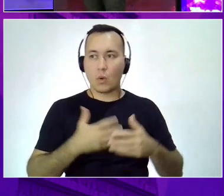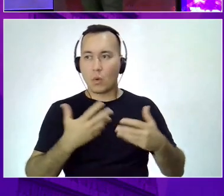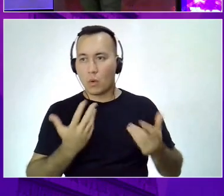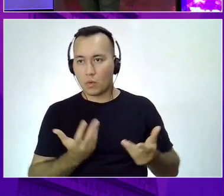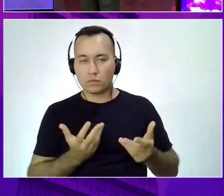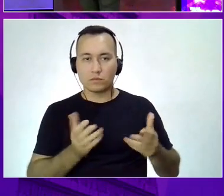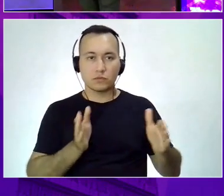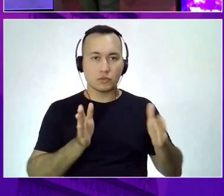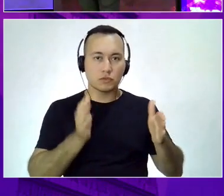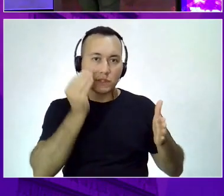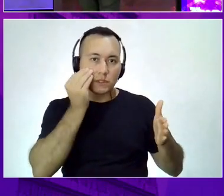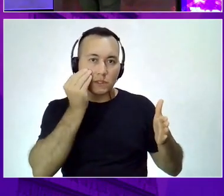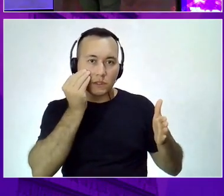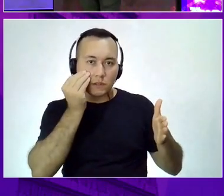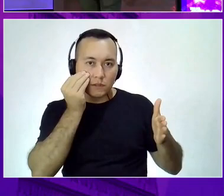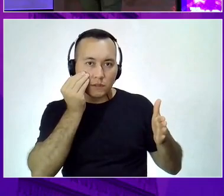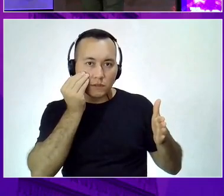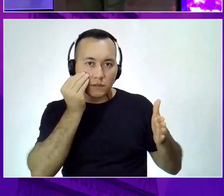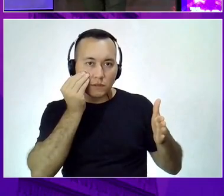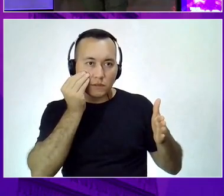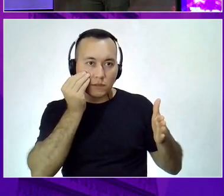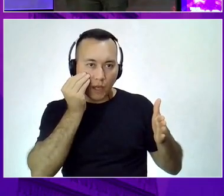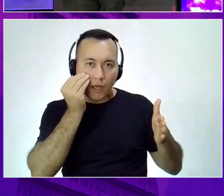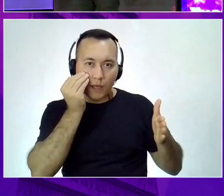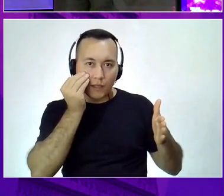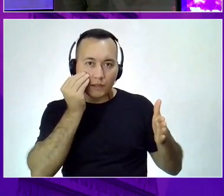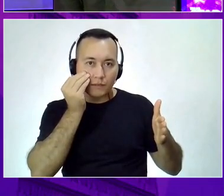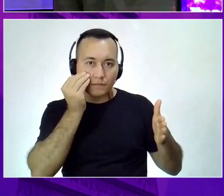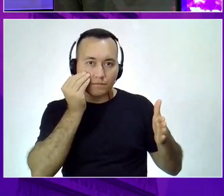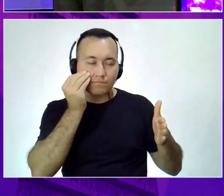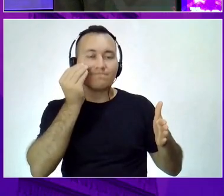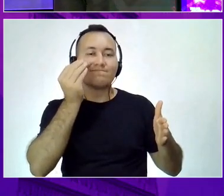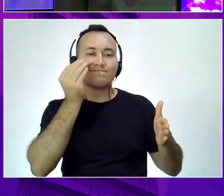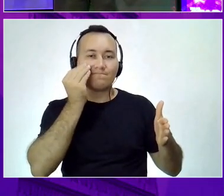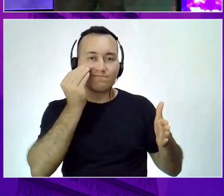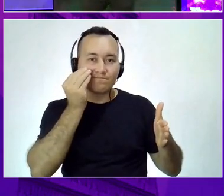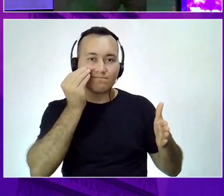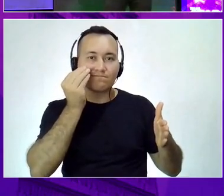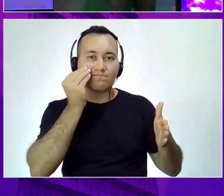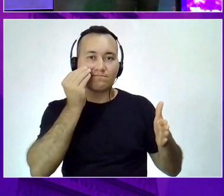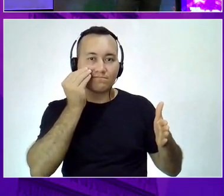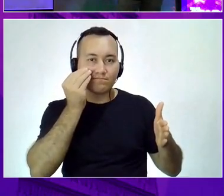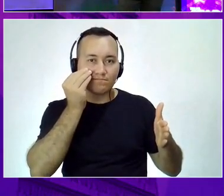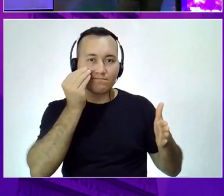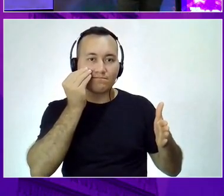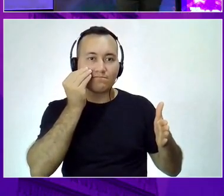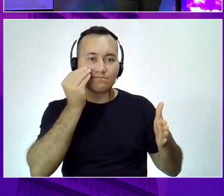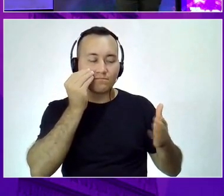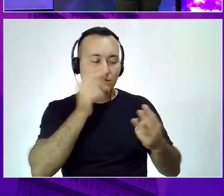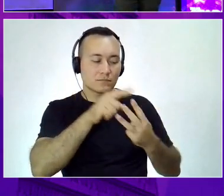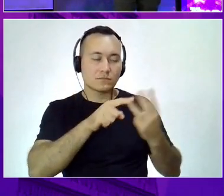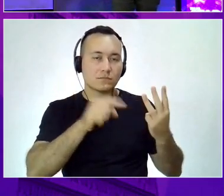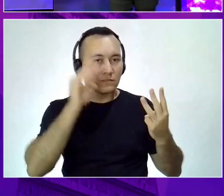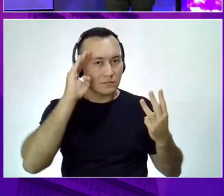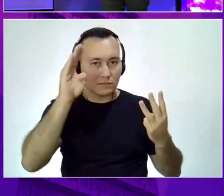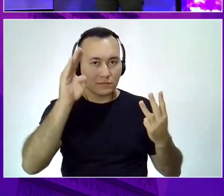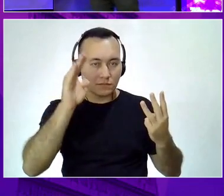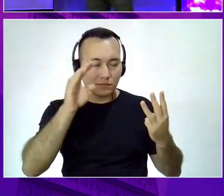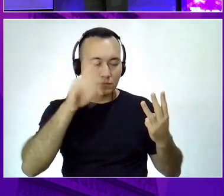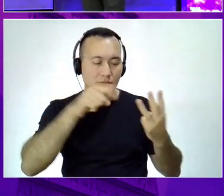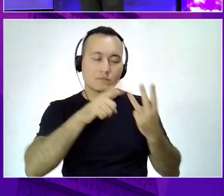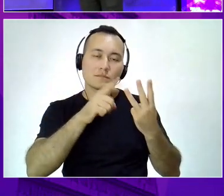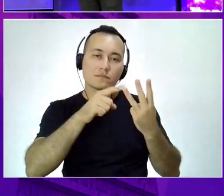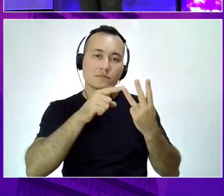acaba pegando essas coisas. E é sempre no final. É sempre, né? A gente nunca planeja esse tipo de coisa, mas no final chega e